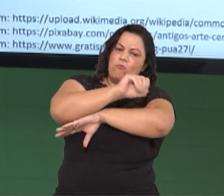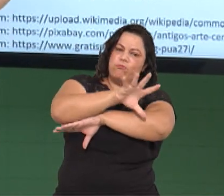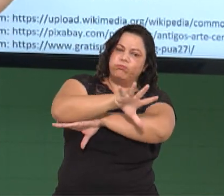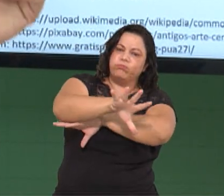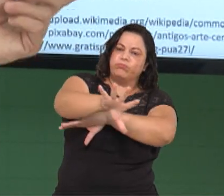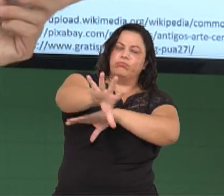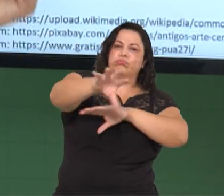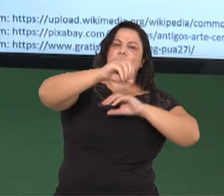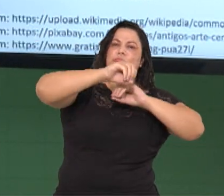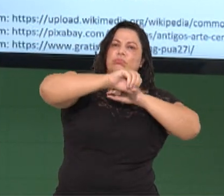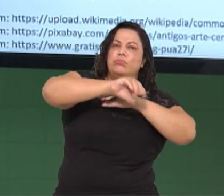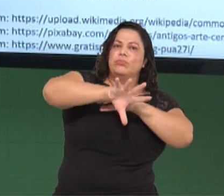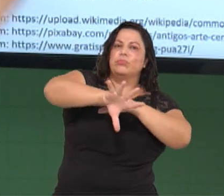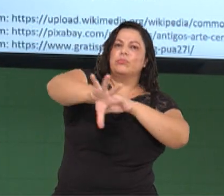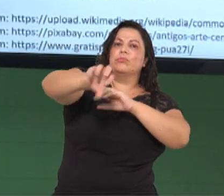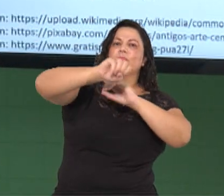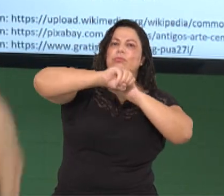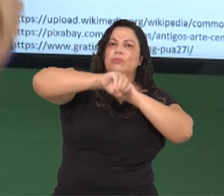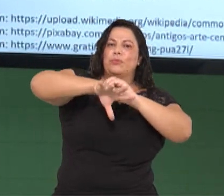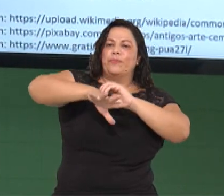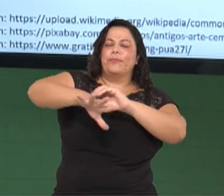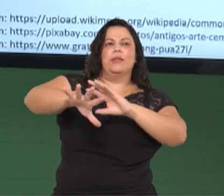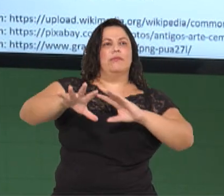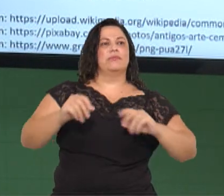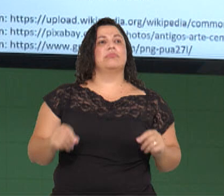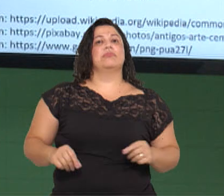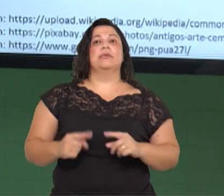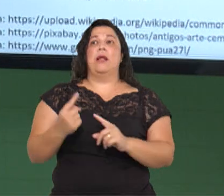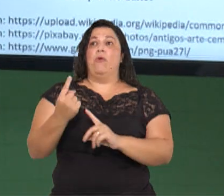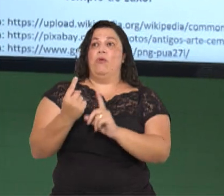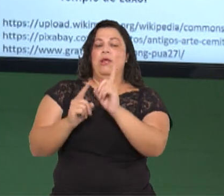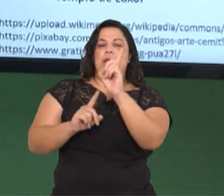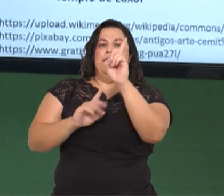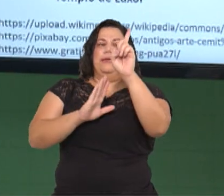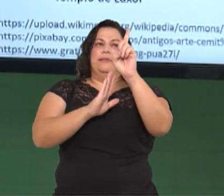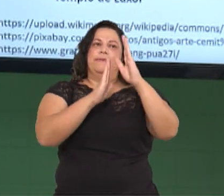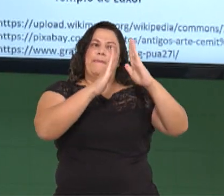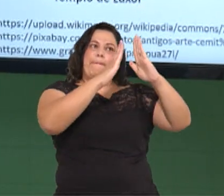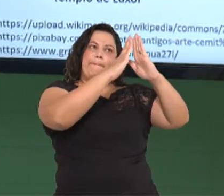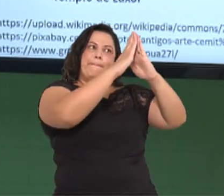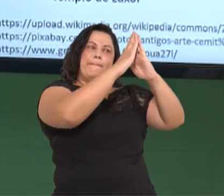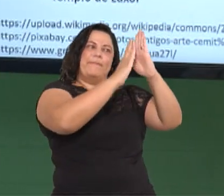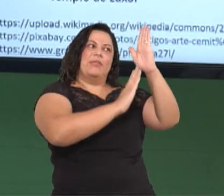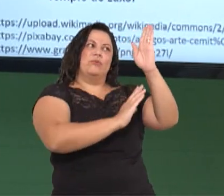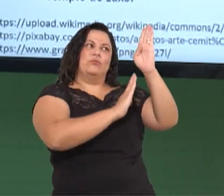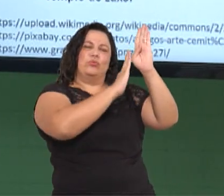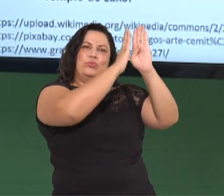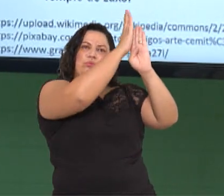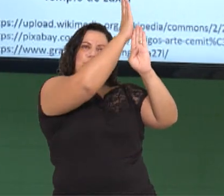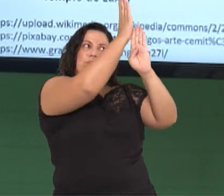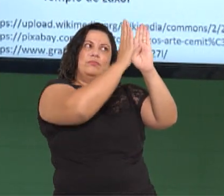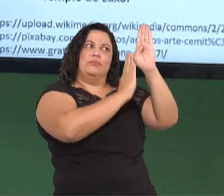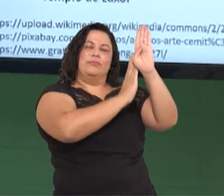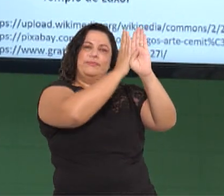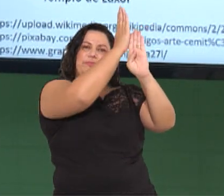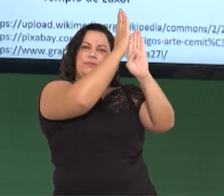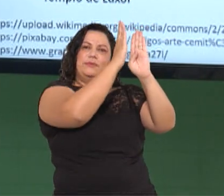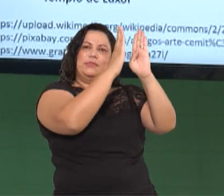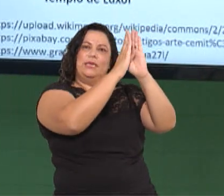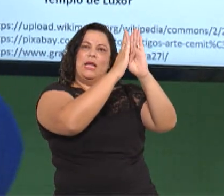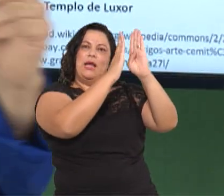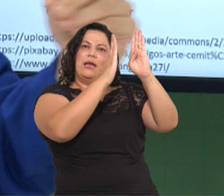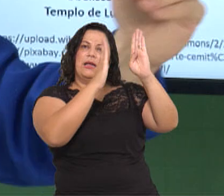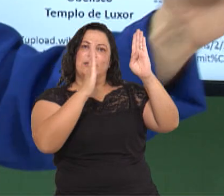luminosidade nesse obelisco, que ele tem esse tamanho, ele tem metros de altura. Conforme ele ia se deslocando, a sombra